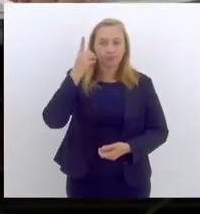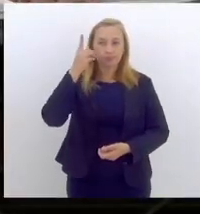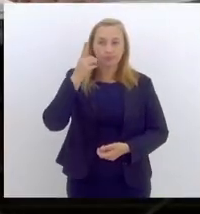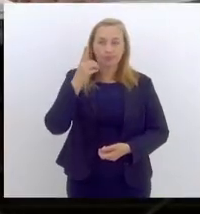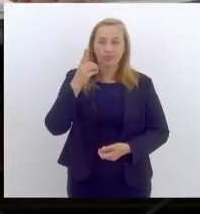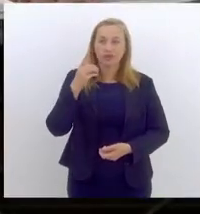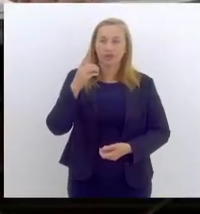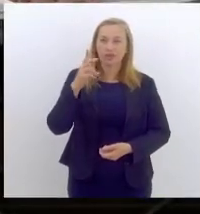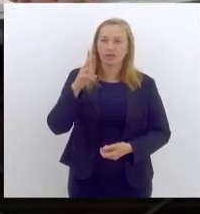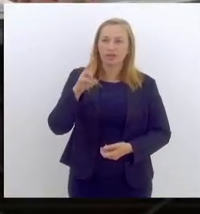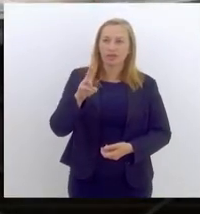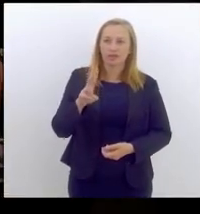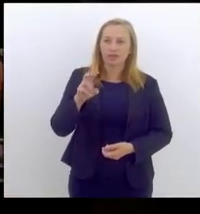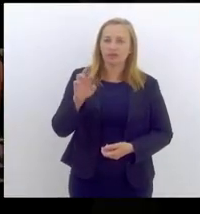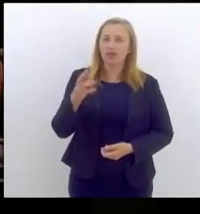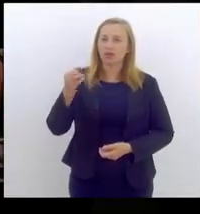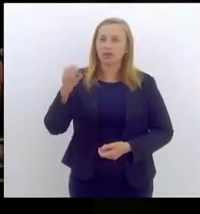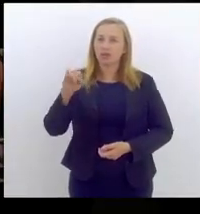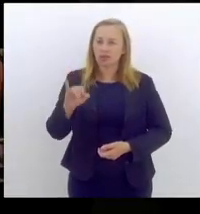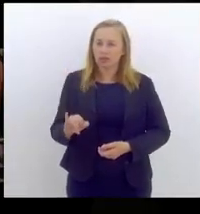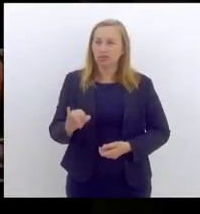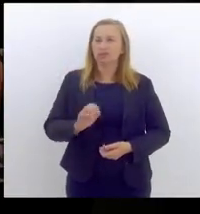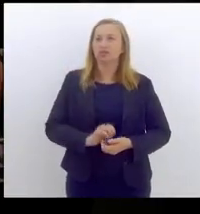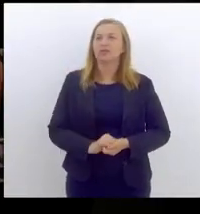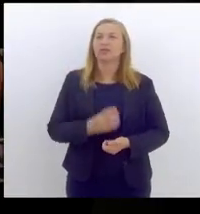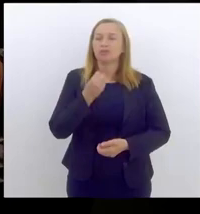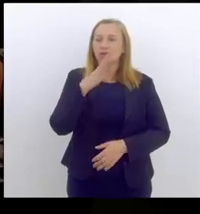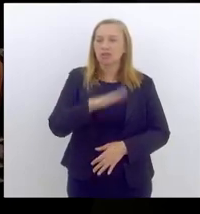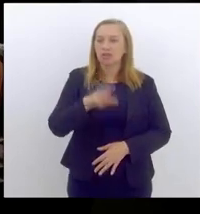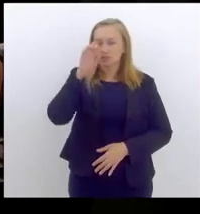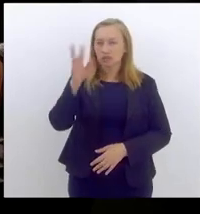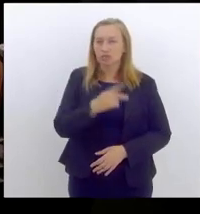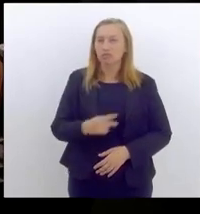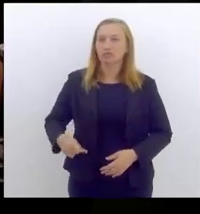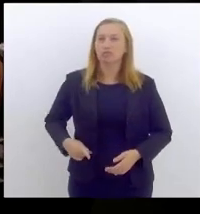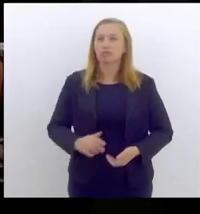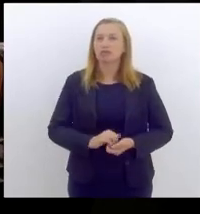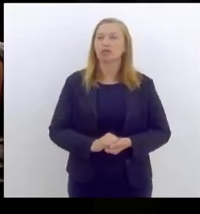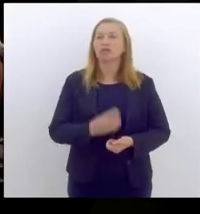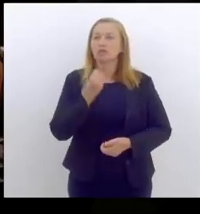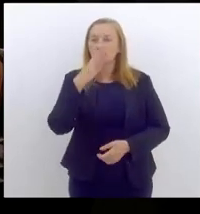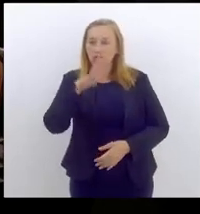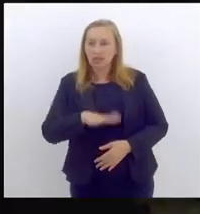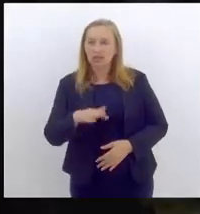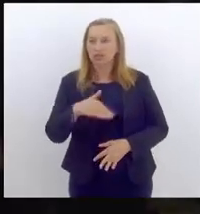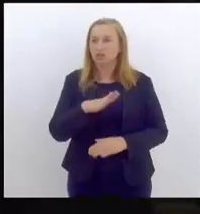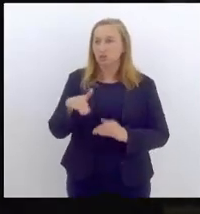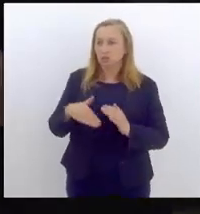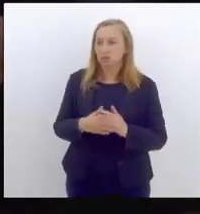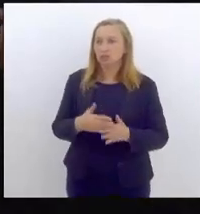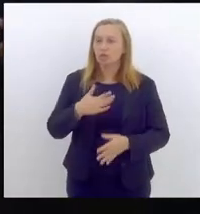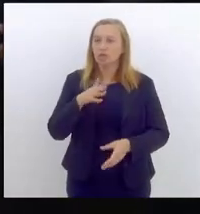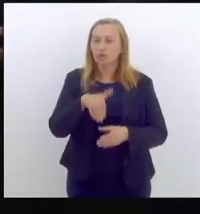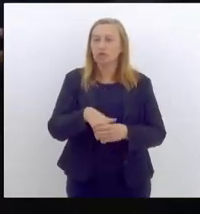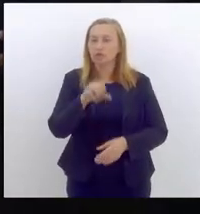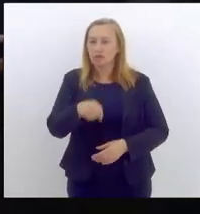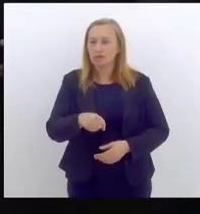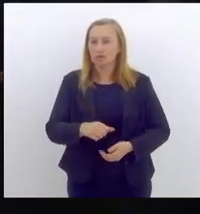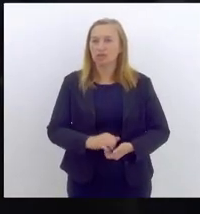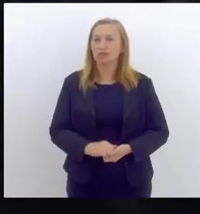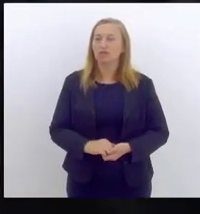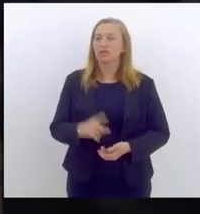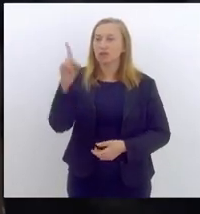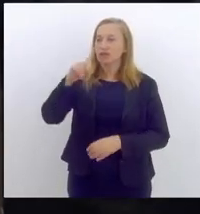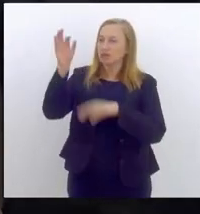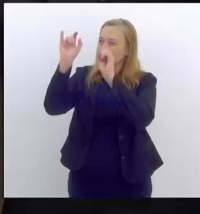Delagoglio. Boa tarde, senhor presidente. Boa tarde a todos. Meu voto é sim. Que Deus te abençoe,